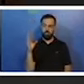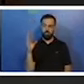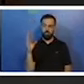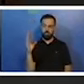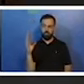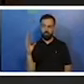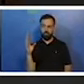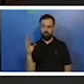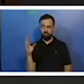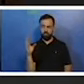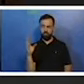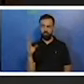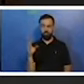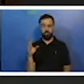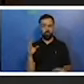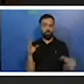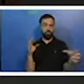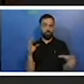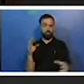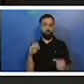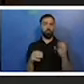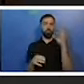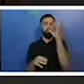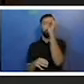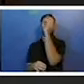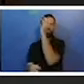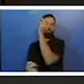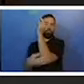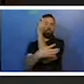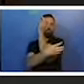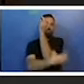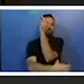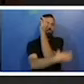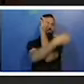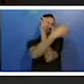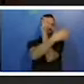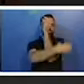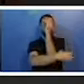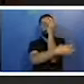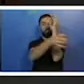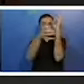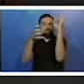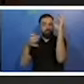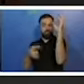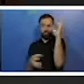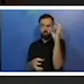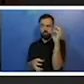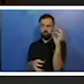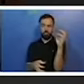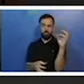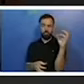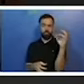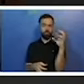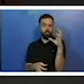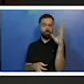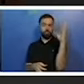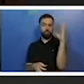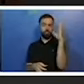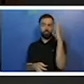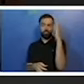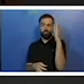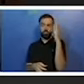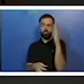garrafa e passar de um lado para o outro só que tentando não deixar o bastão cair